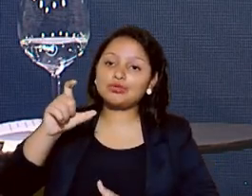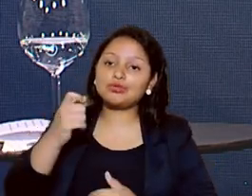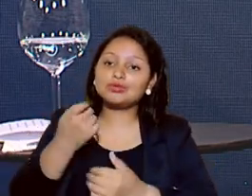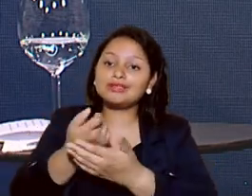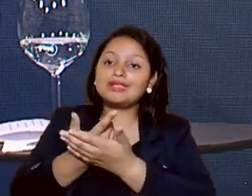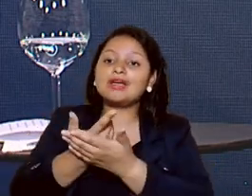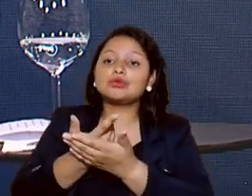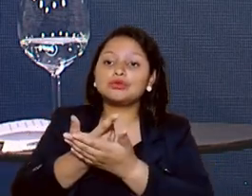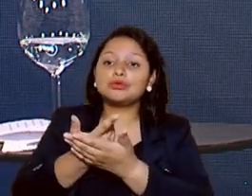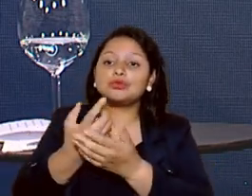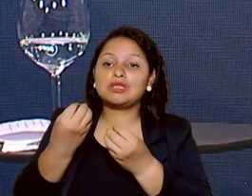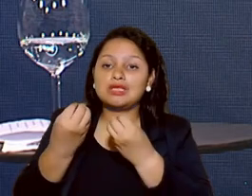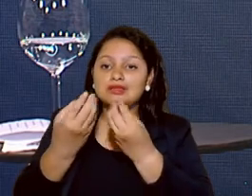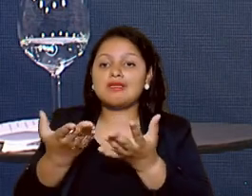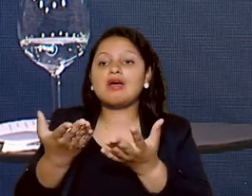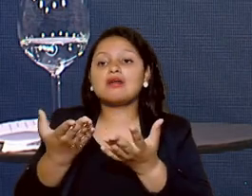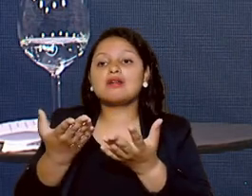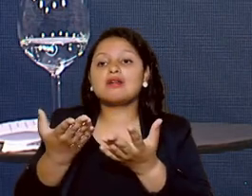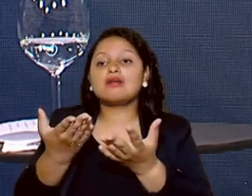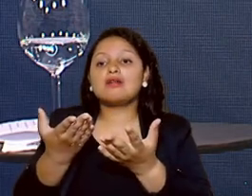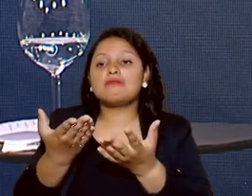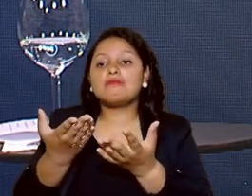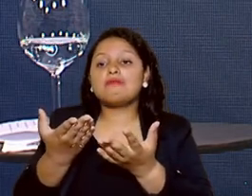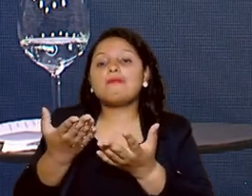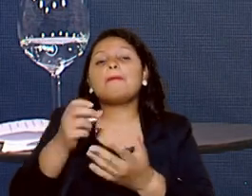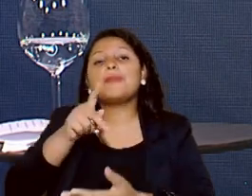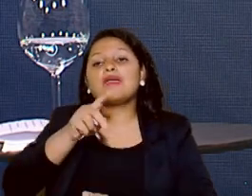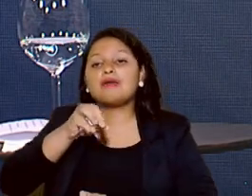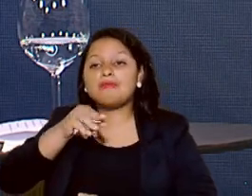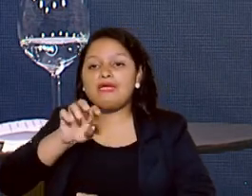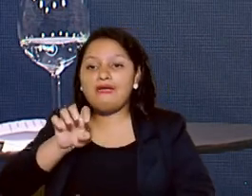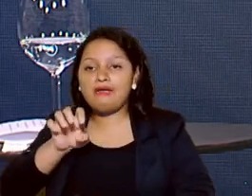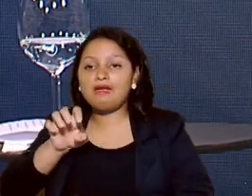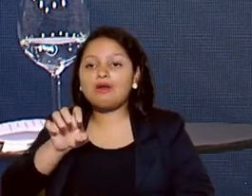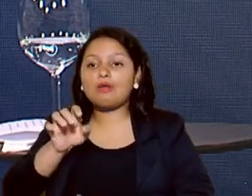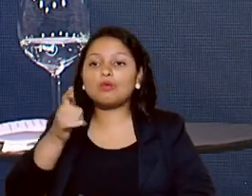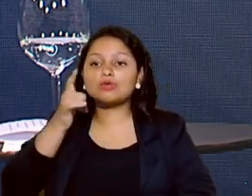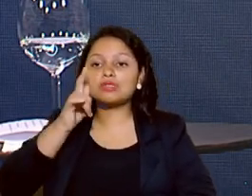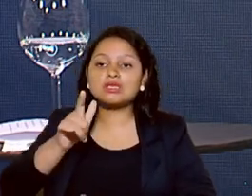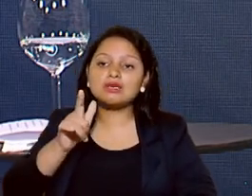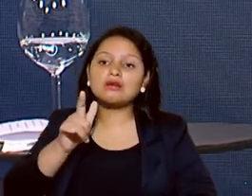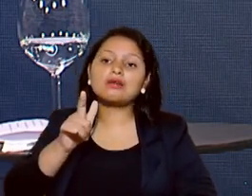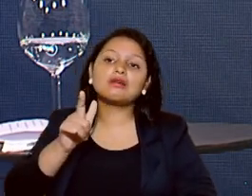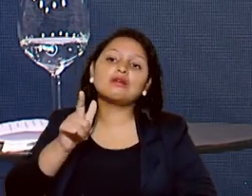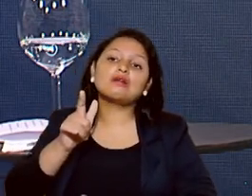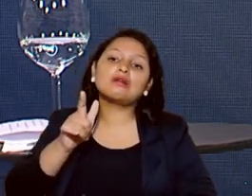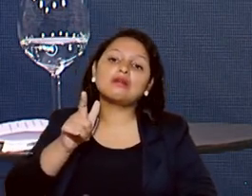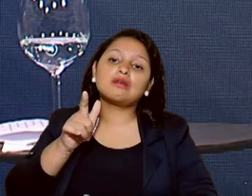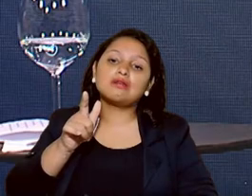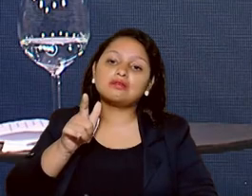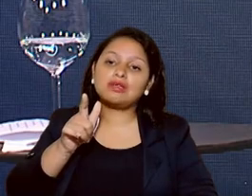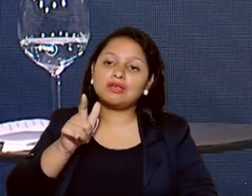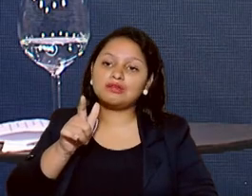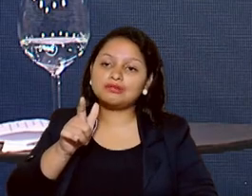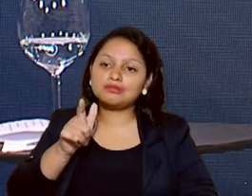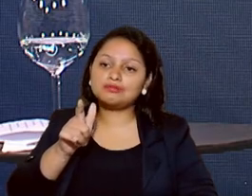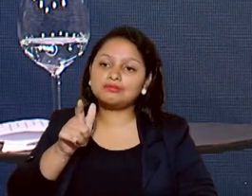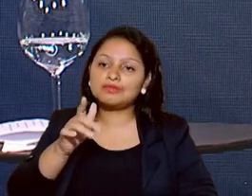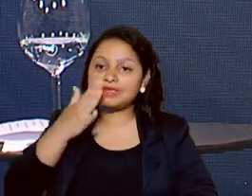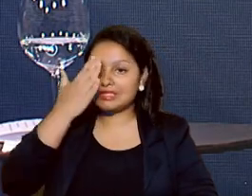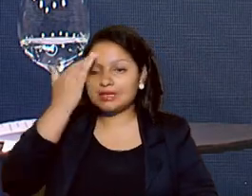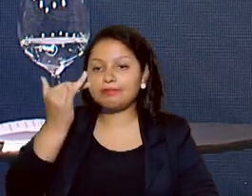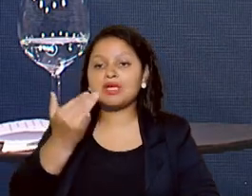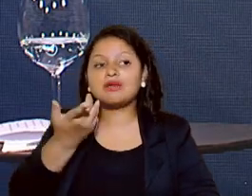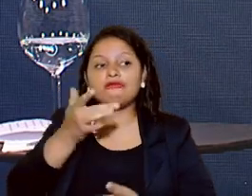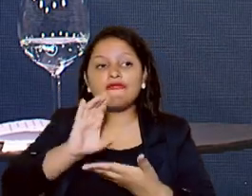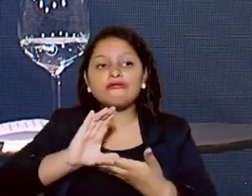contínua estável para que esse PME possa com um grau de convicção investir